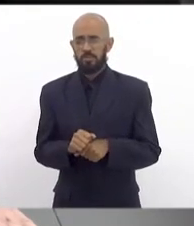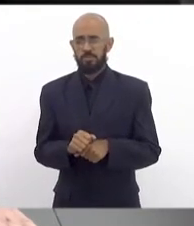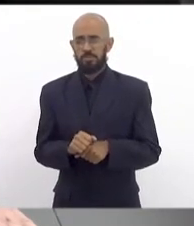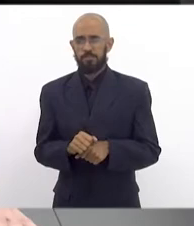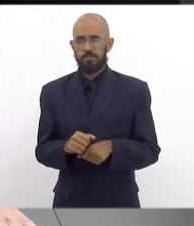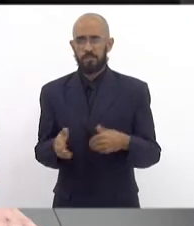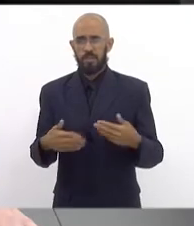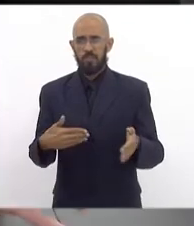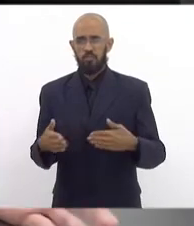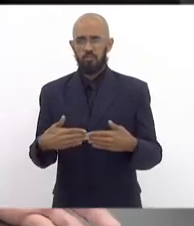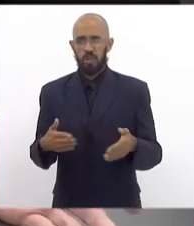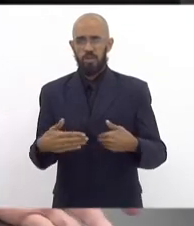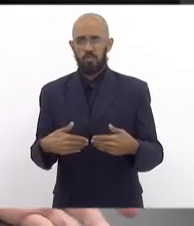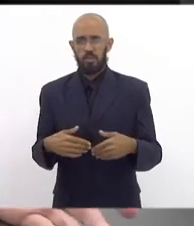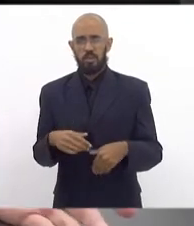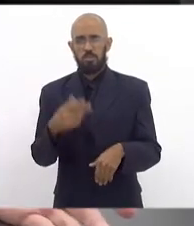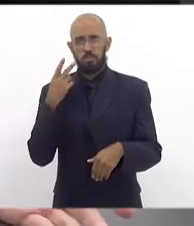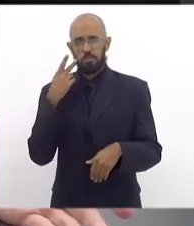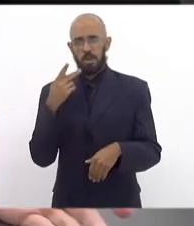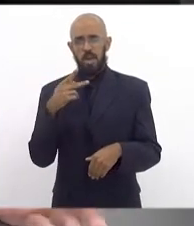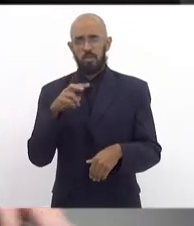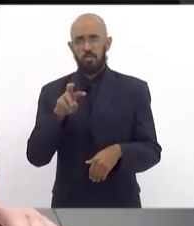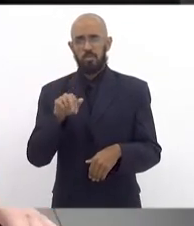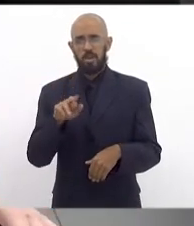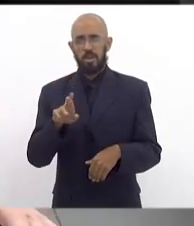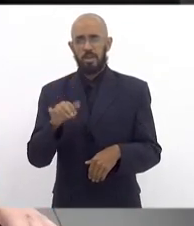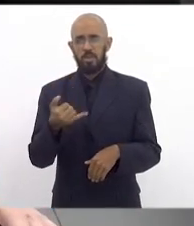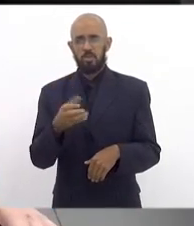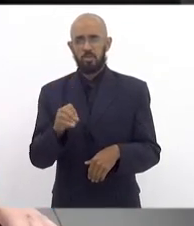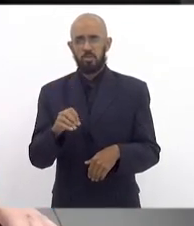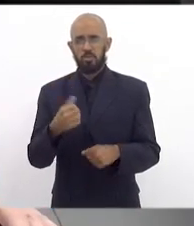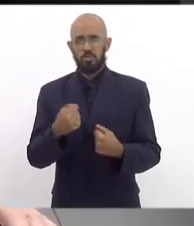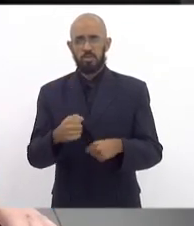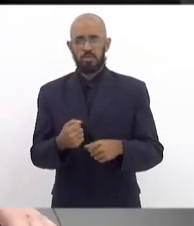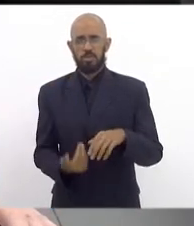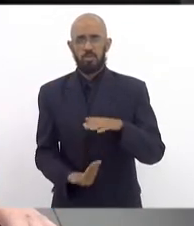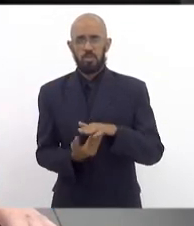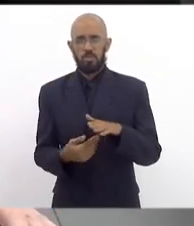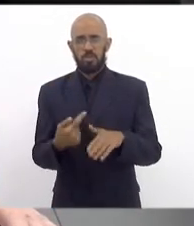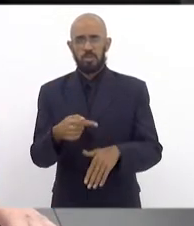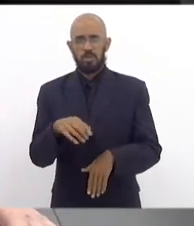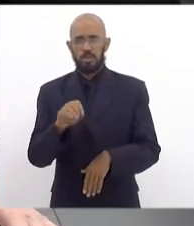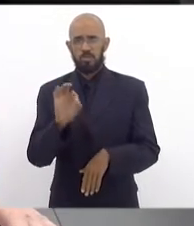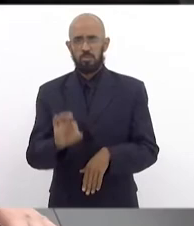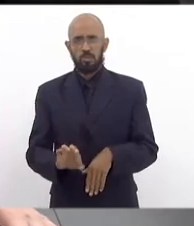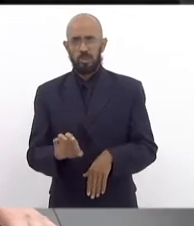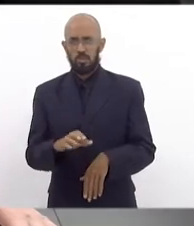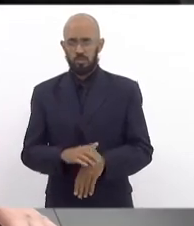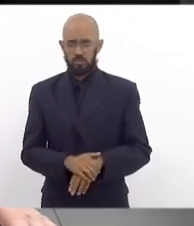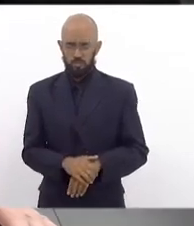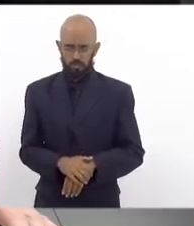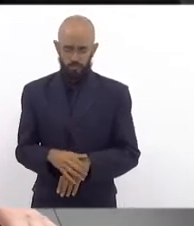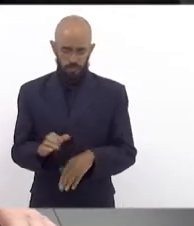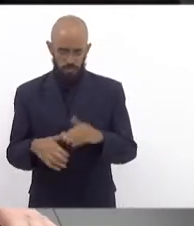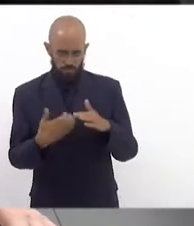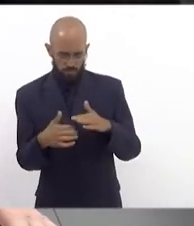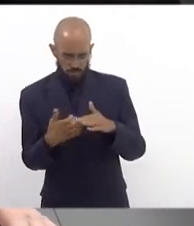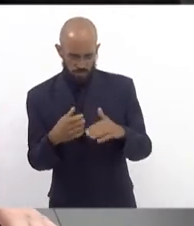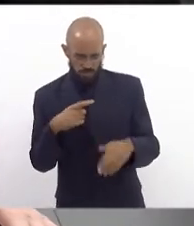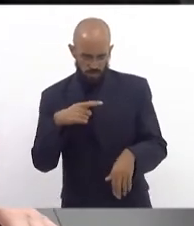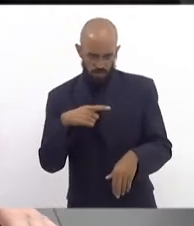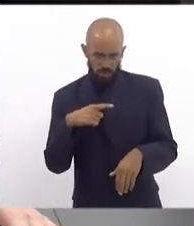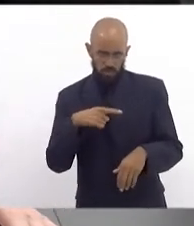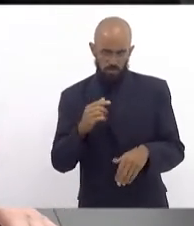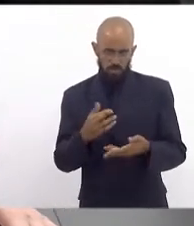fábrica para o varejo direito esse limite setenta por cento a empresa no ponto da venda teria uma